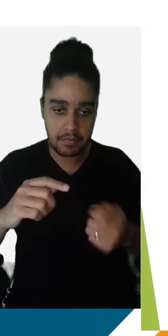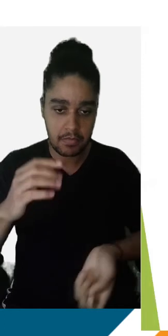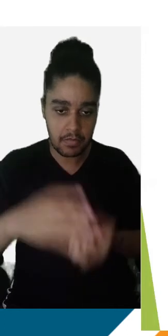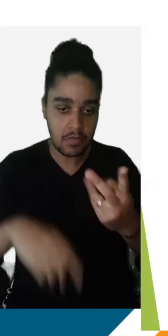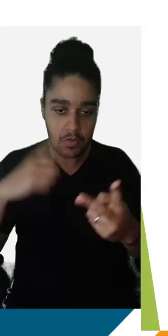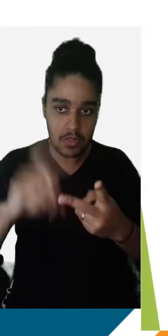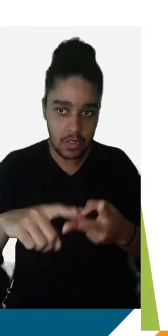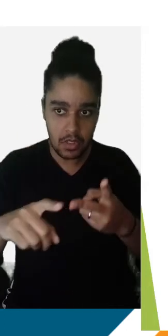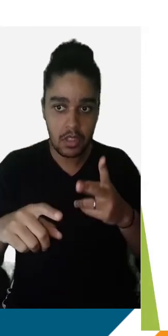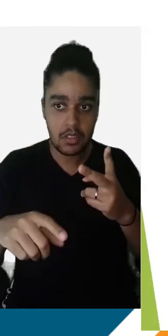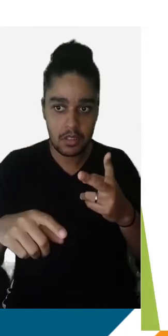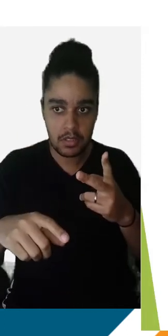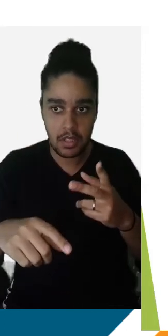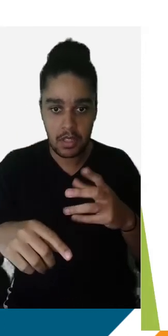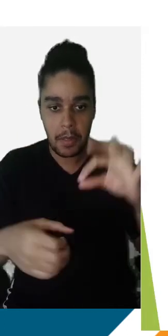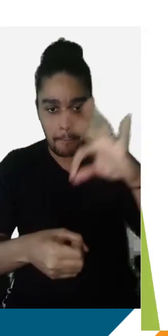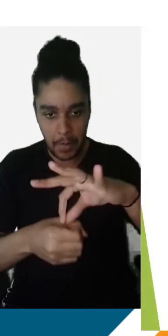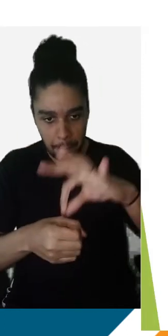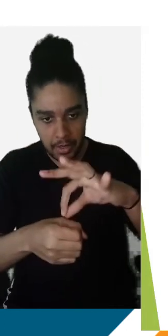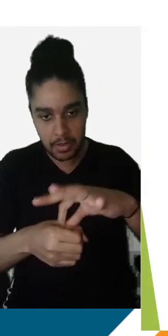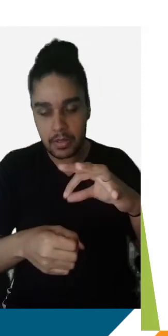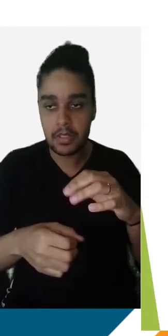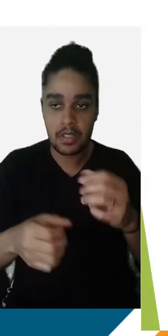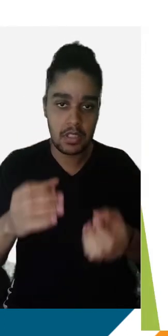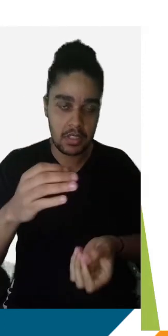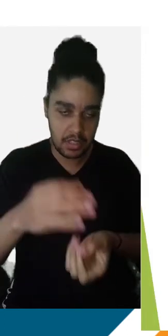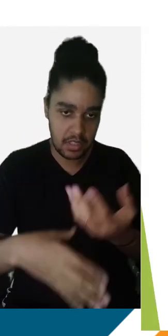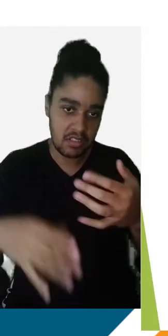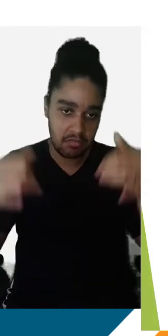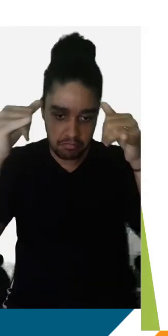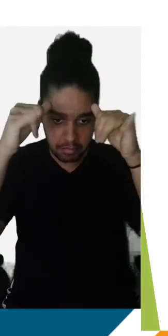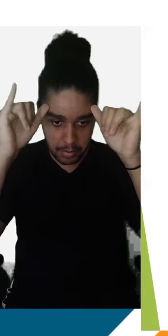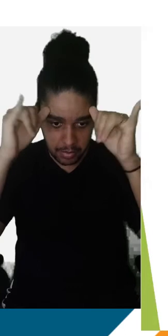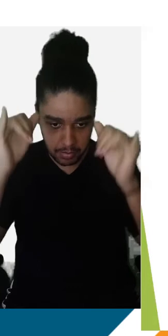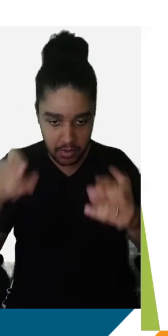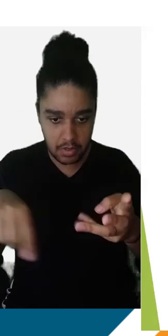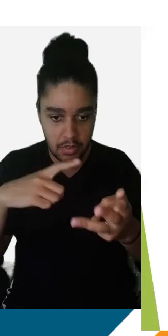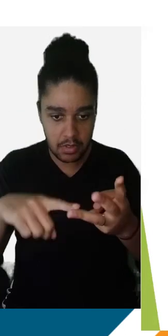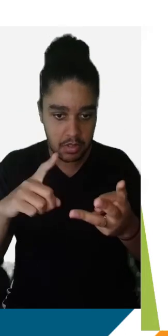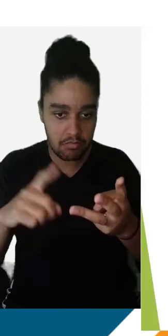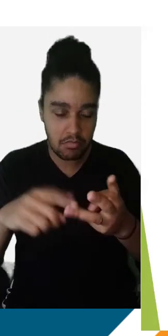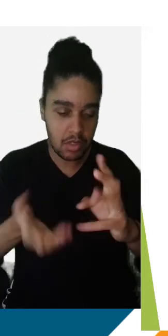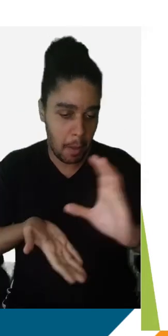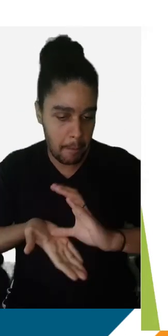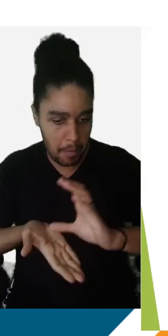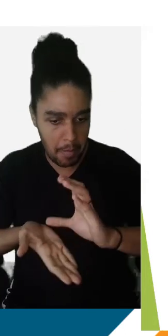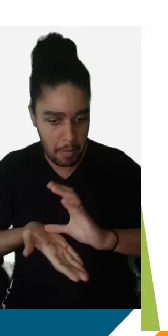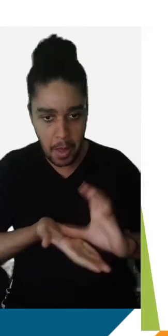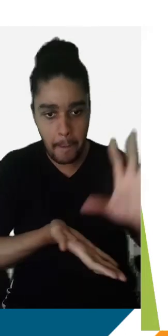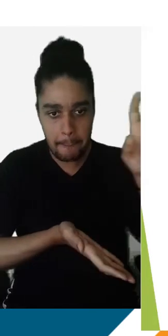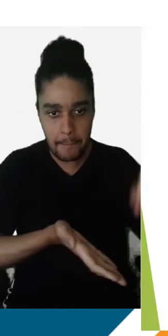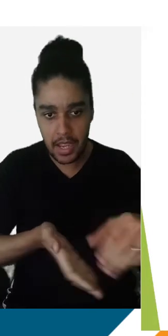para produzir, uma segunda etapa, que seria a própria plantação, ou então a criação de gado, né, e a terceira etapa, que seria o beneficiamento, que